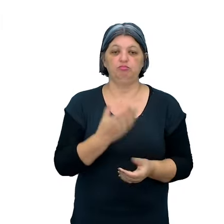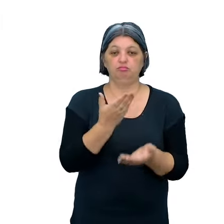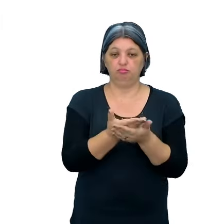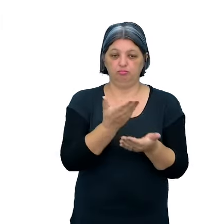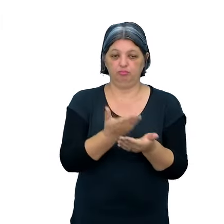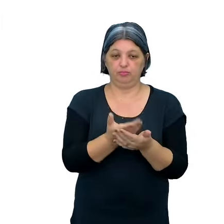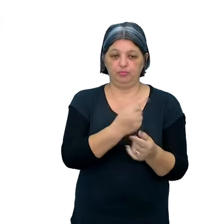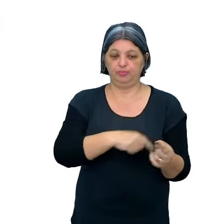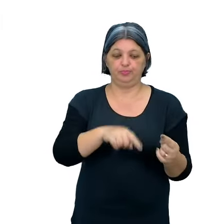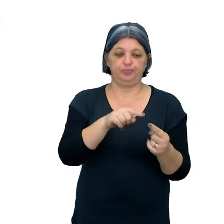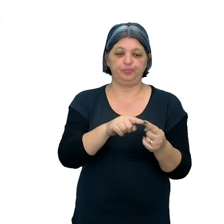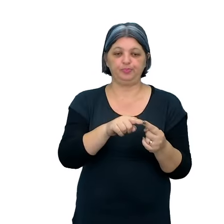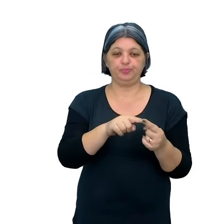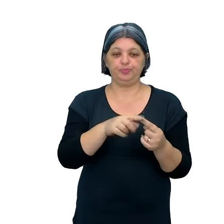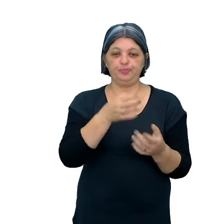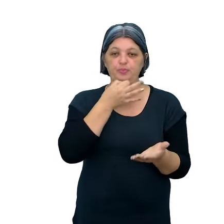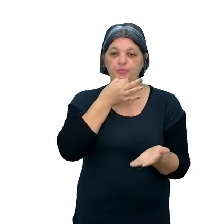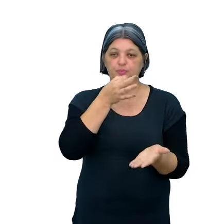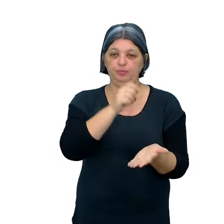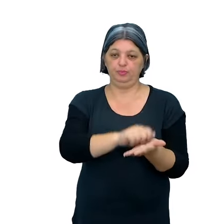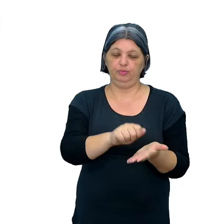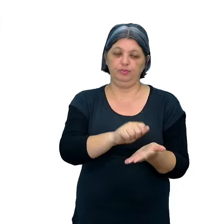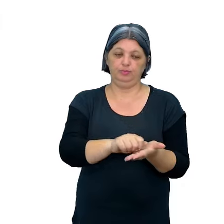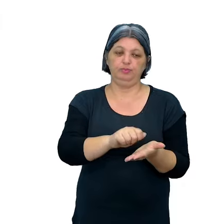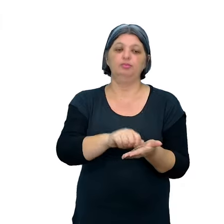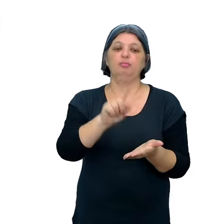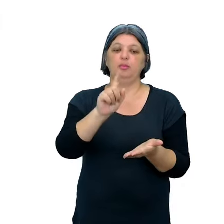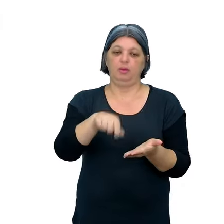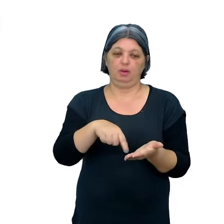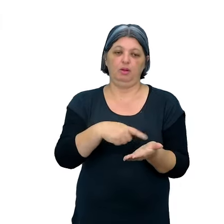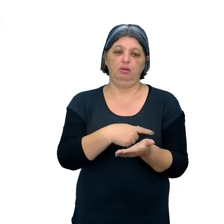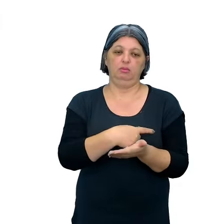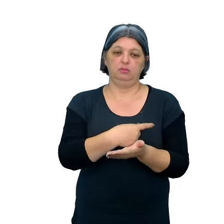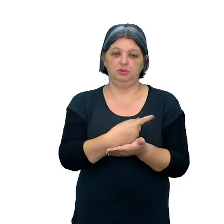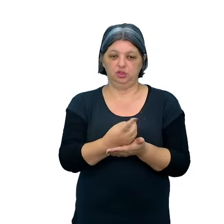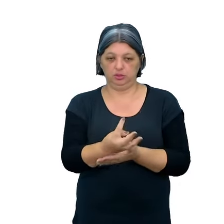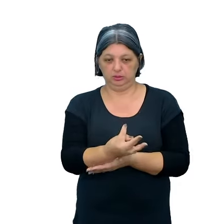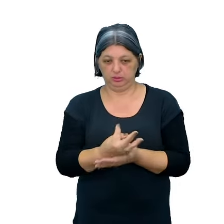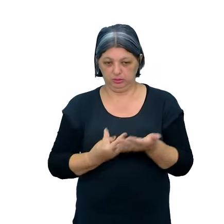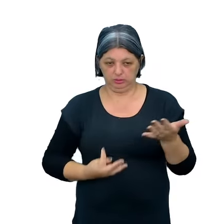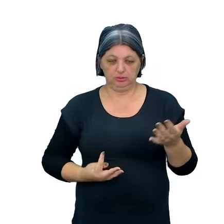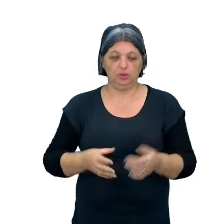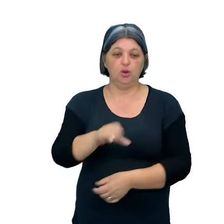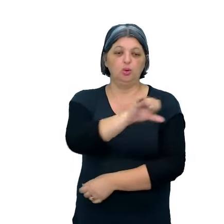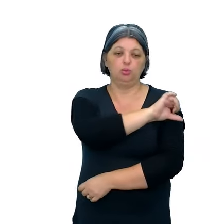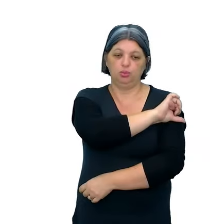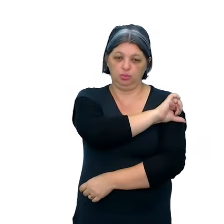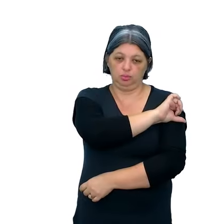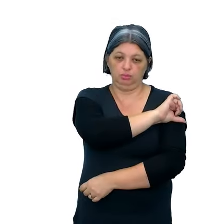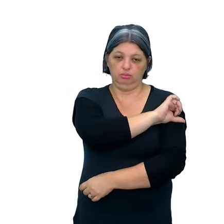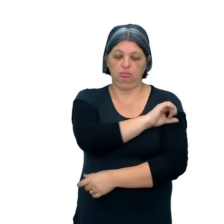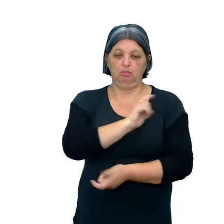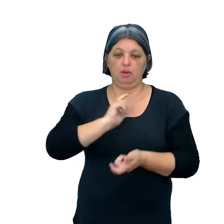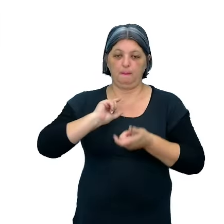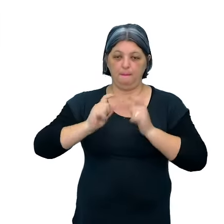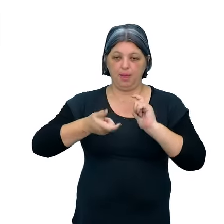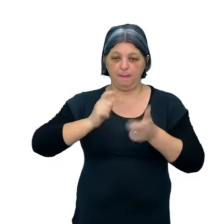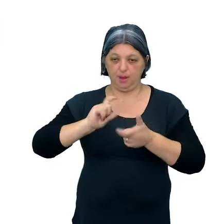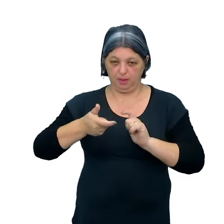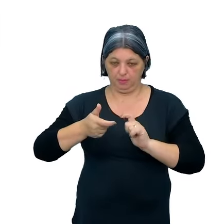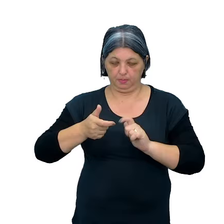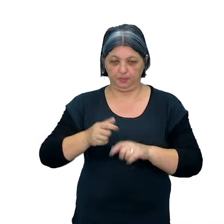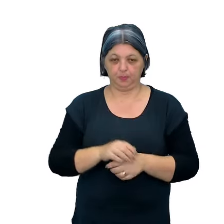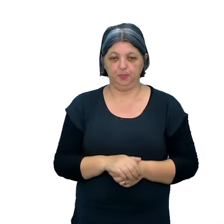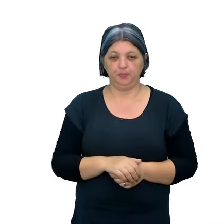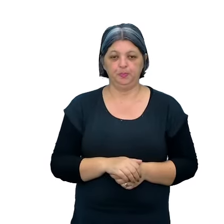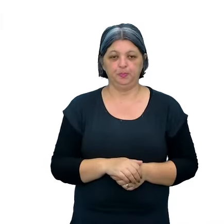estudo o artigo de opinião, esse gênero textual, artigo de opinião. O 9º ano será meme, tá? Quando